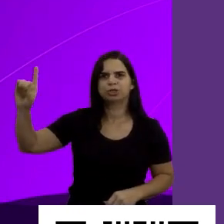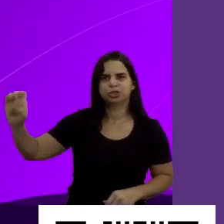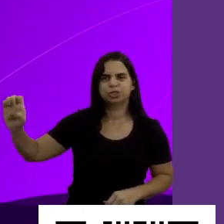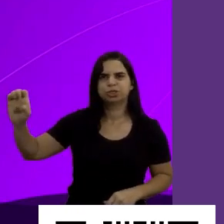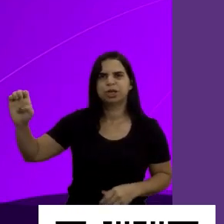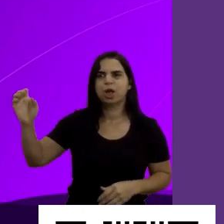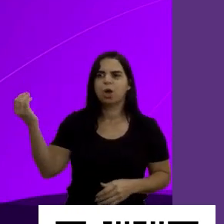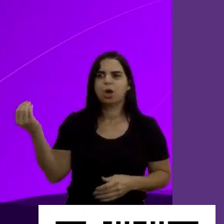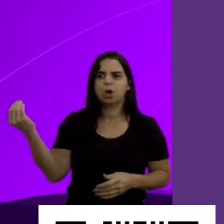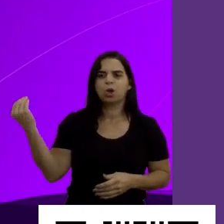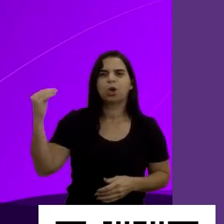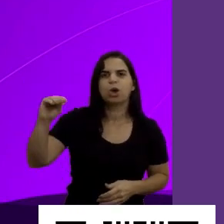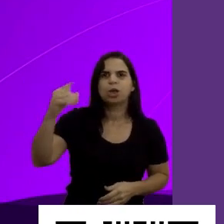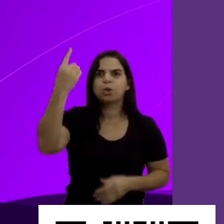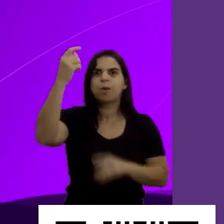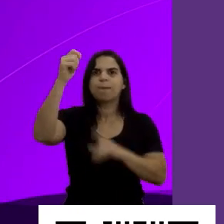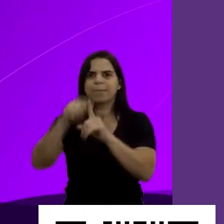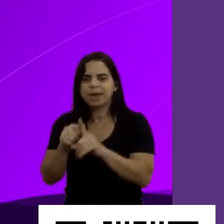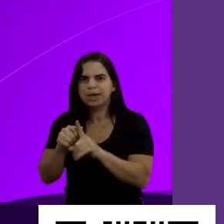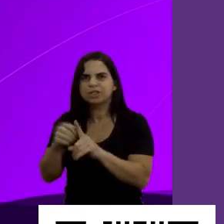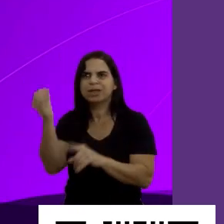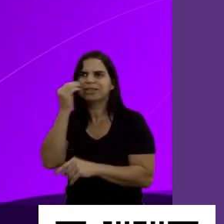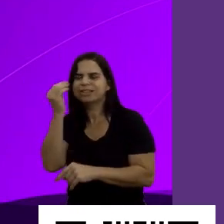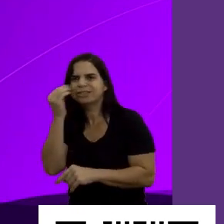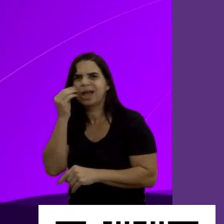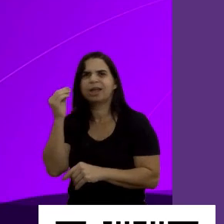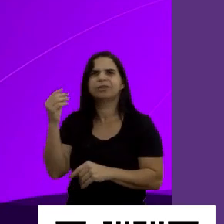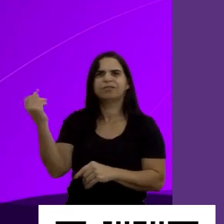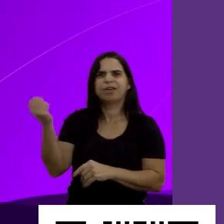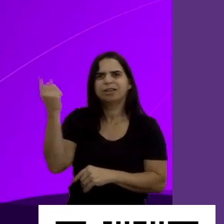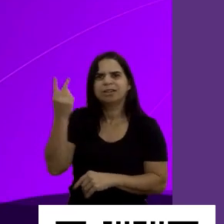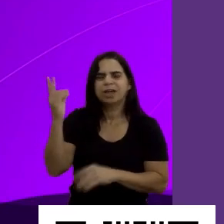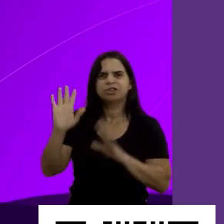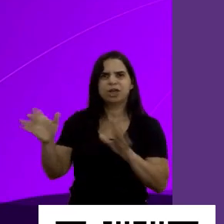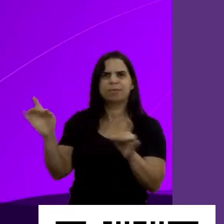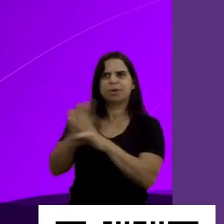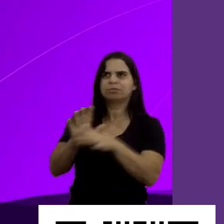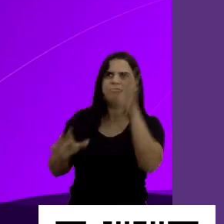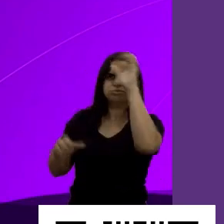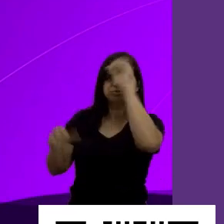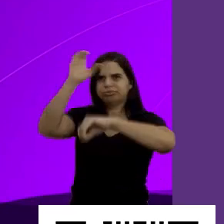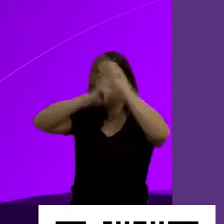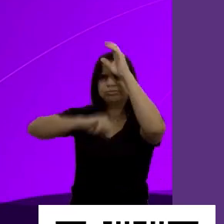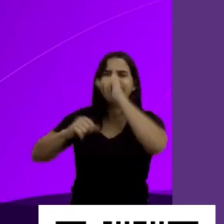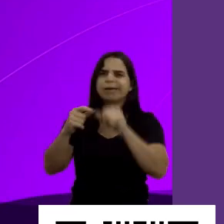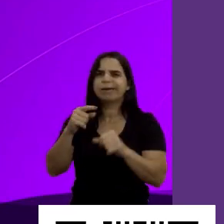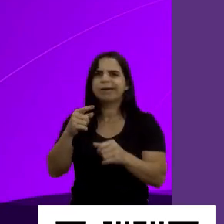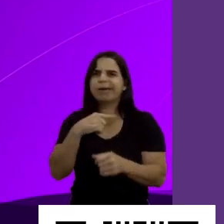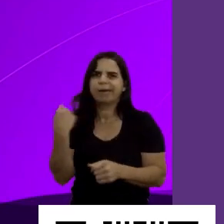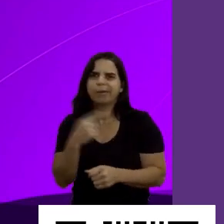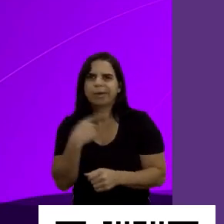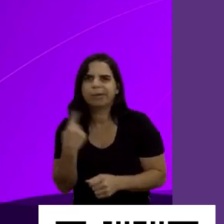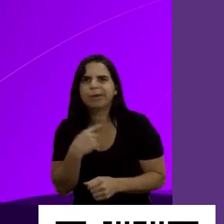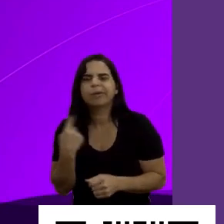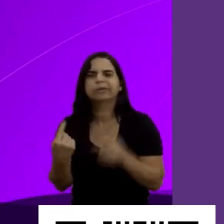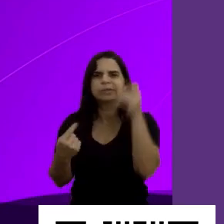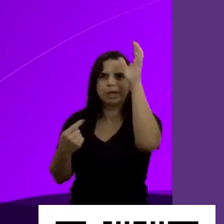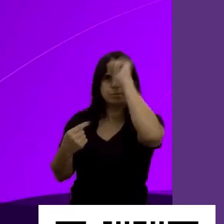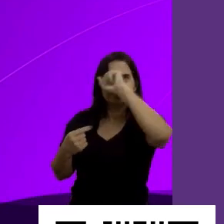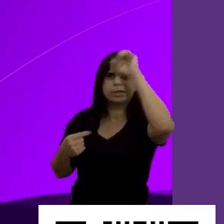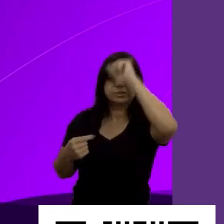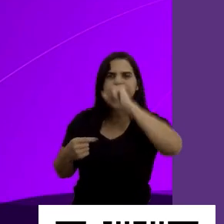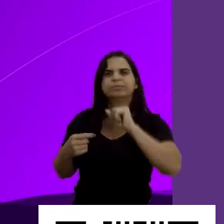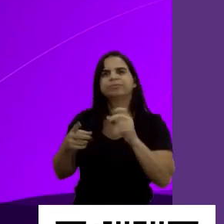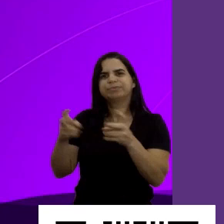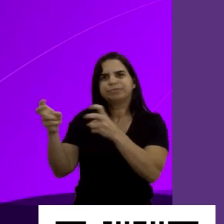meio a ideia no mercado testado validado aprendido com os erros que sempre tem o que que eu estaria ganhando a gente